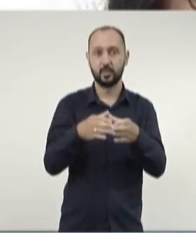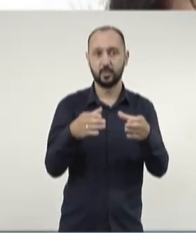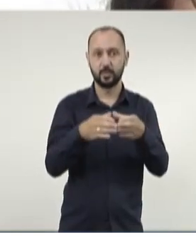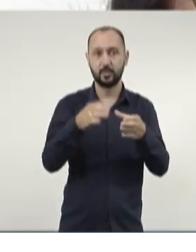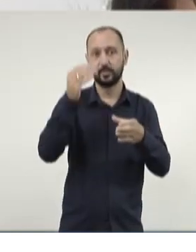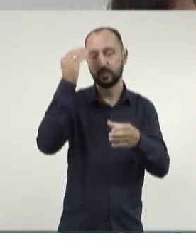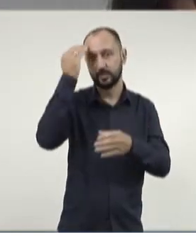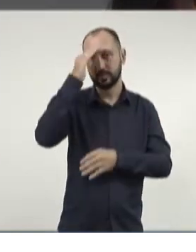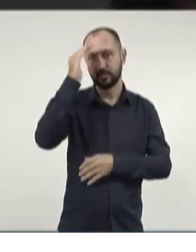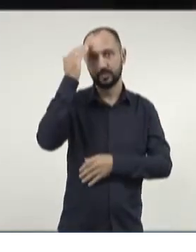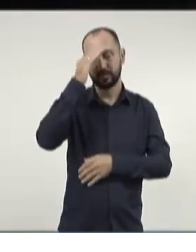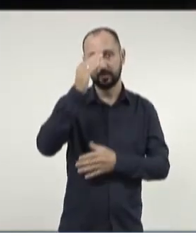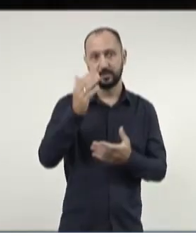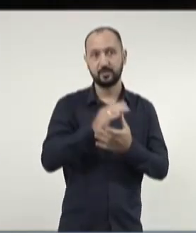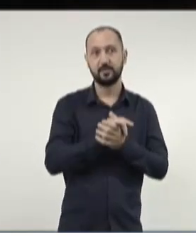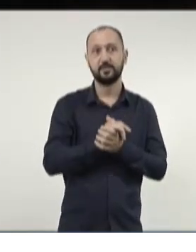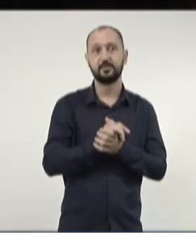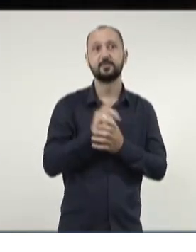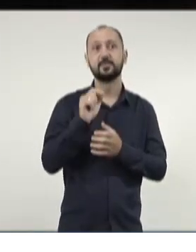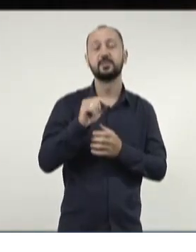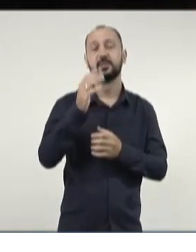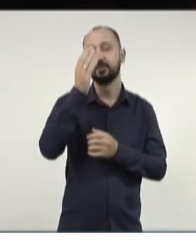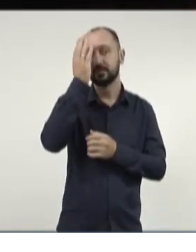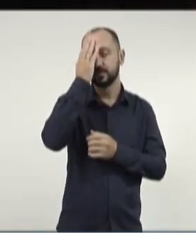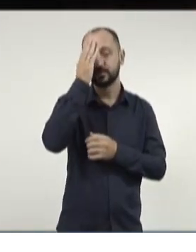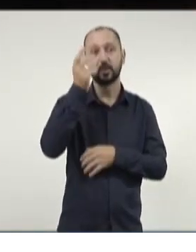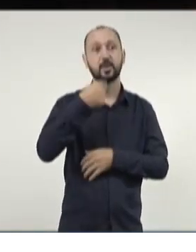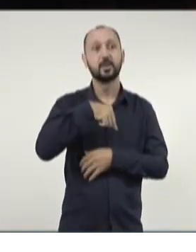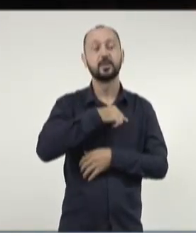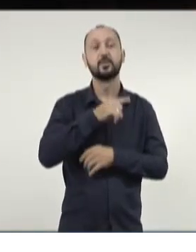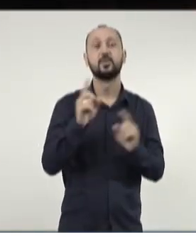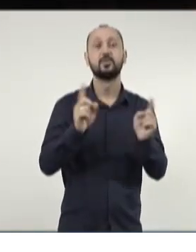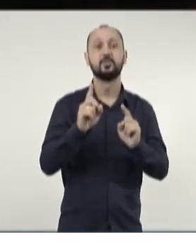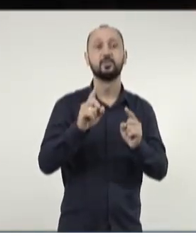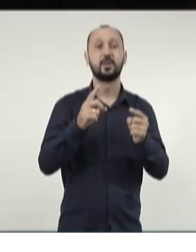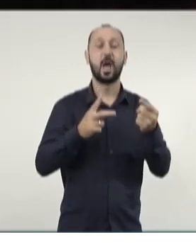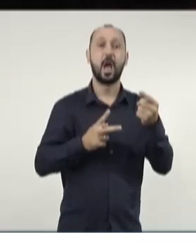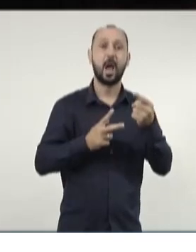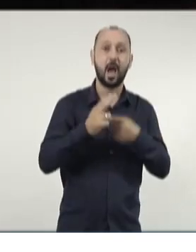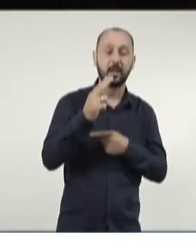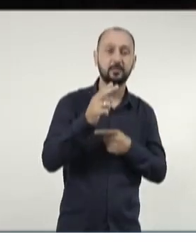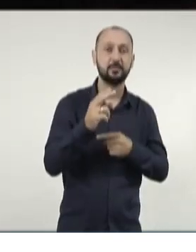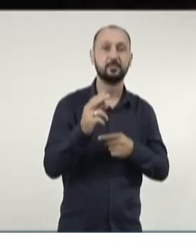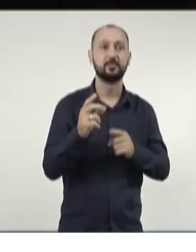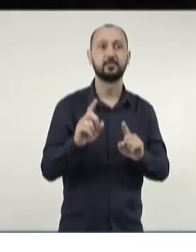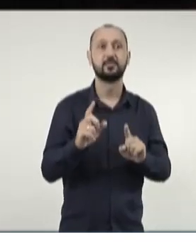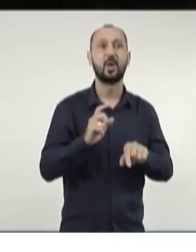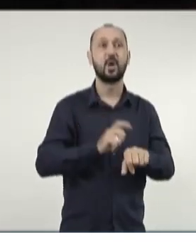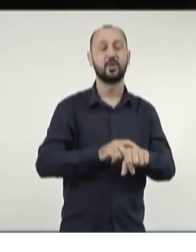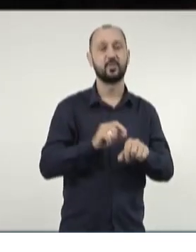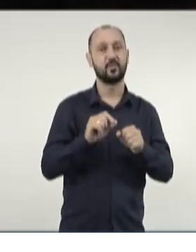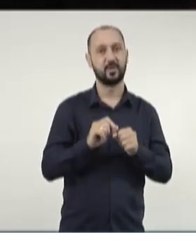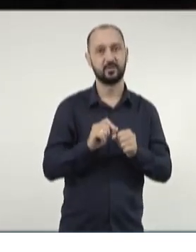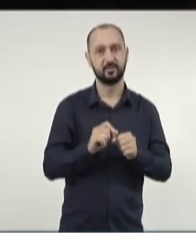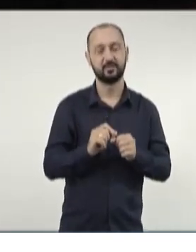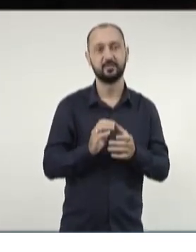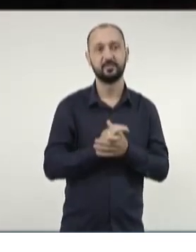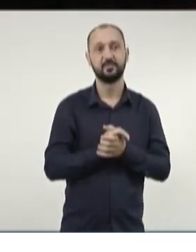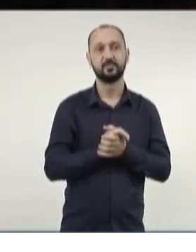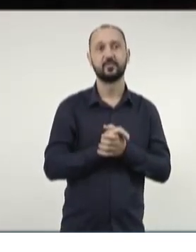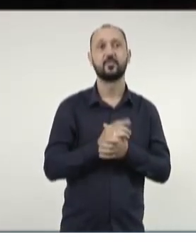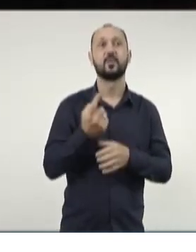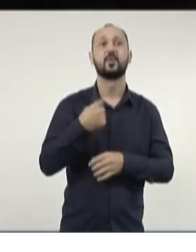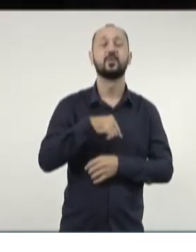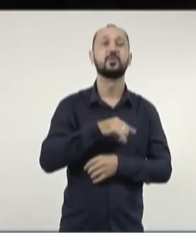esteja entendendo, que todo mundo saiba que nós não estamos interrompendo nada quando a gente faz isso. A gente